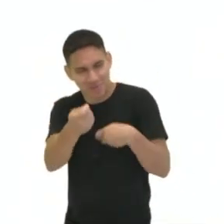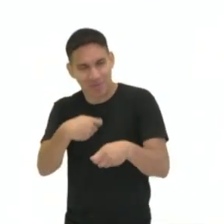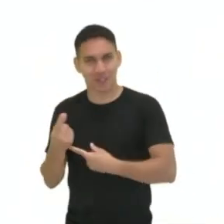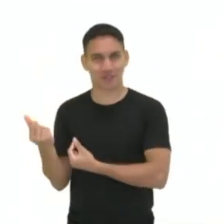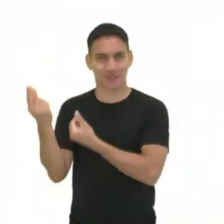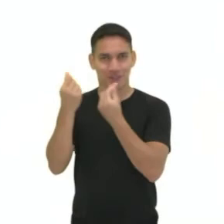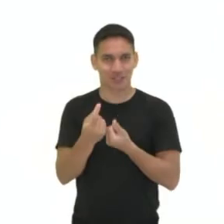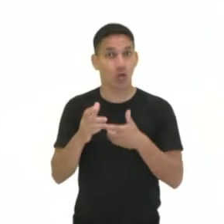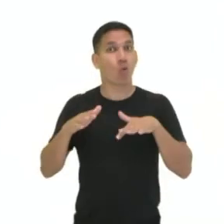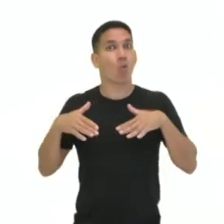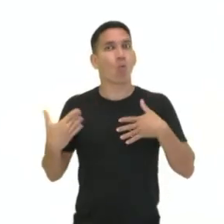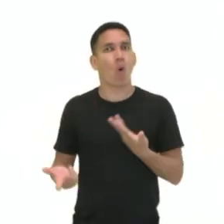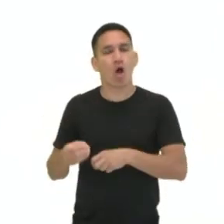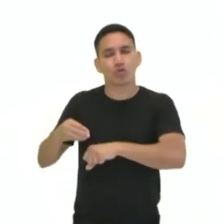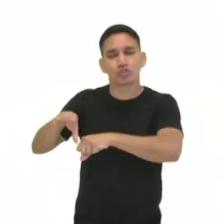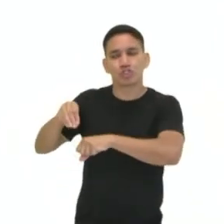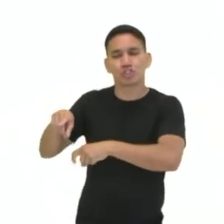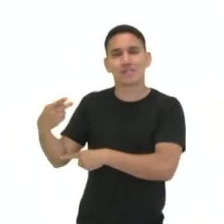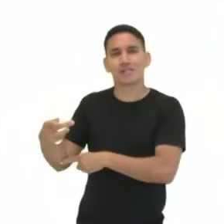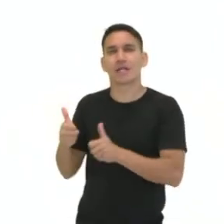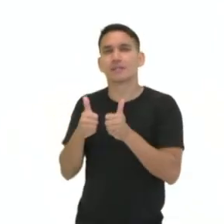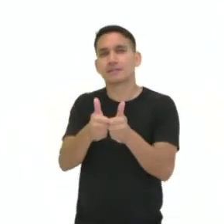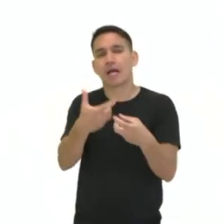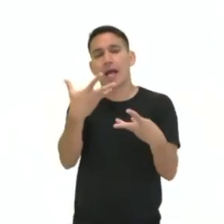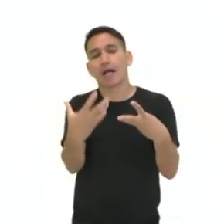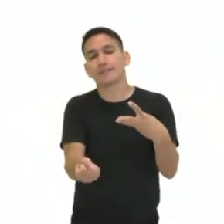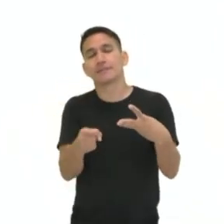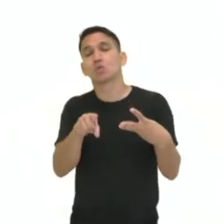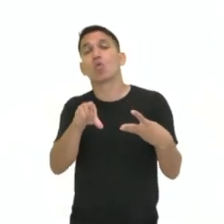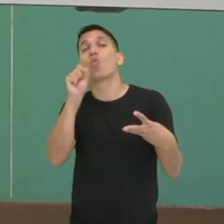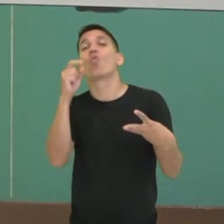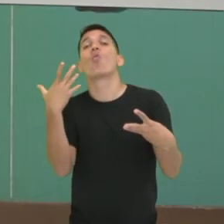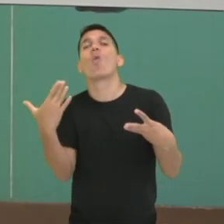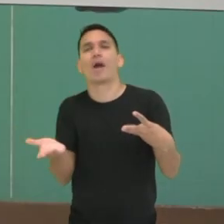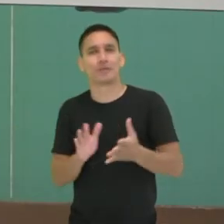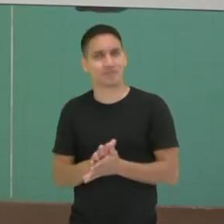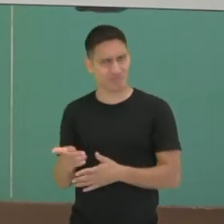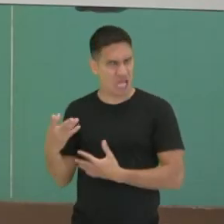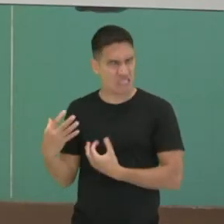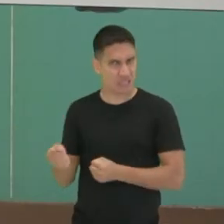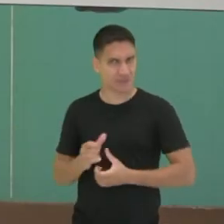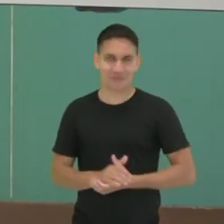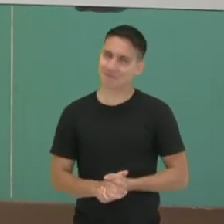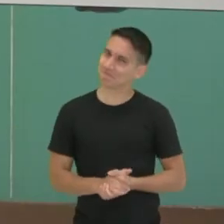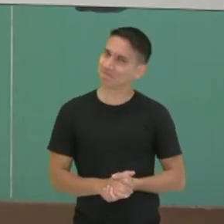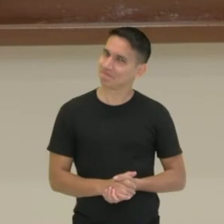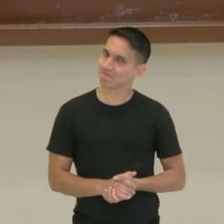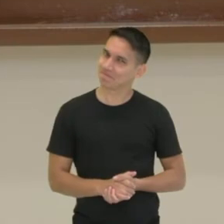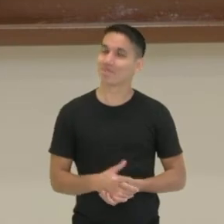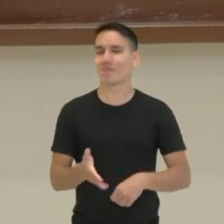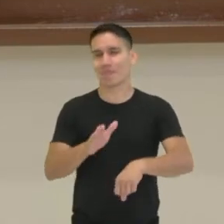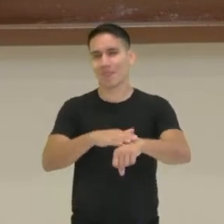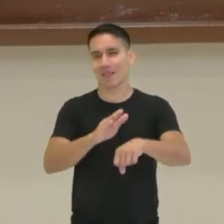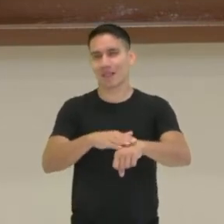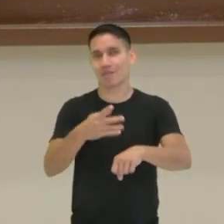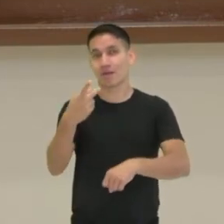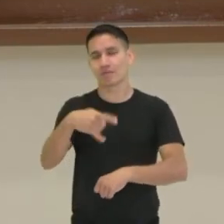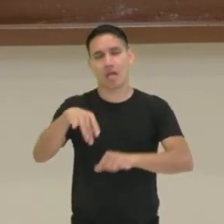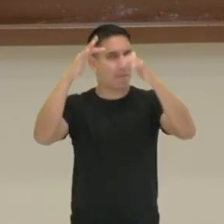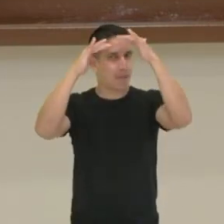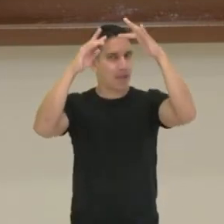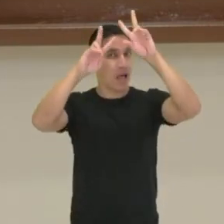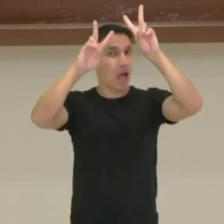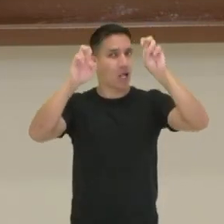Qual dessas dicas a menina segue? E aí, será que ela segue alguma dica? Então, um tempo para